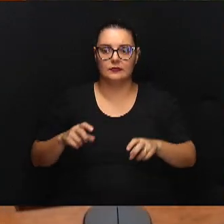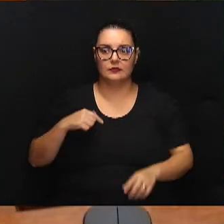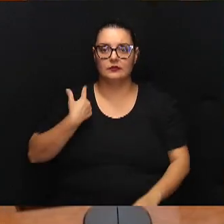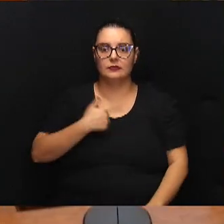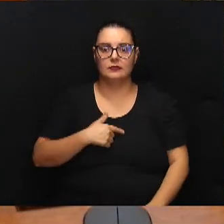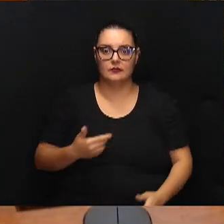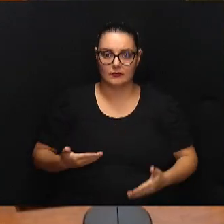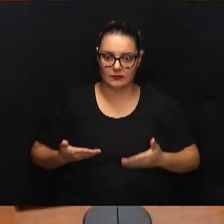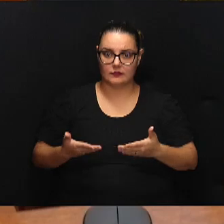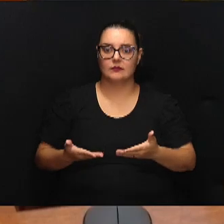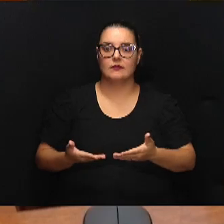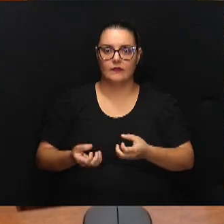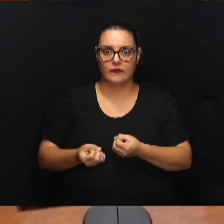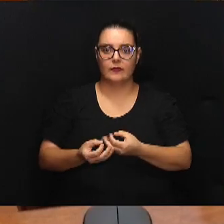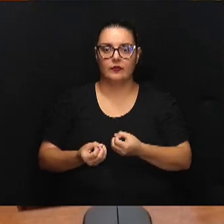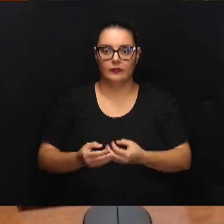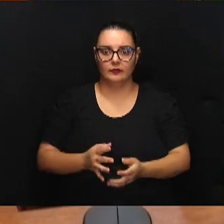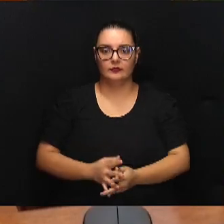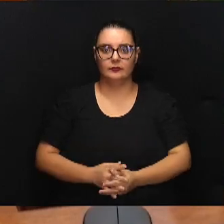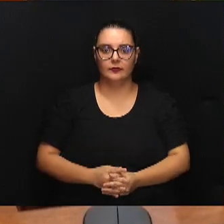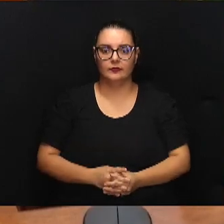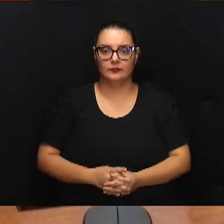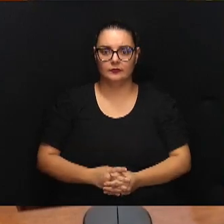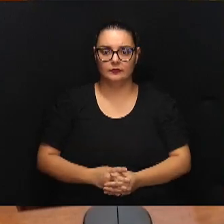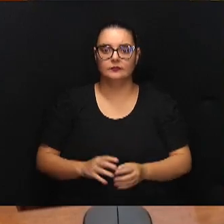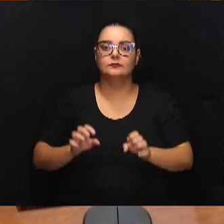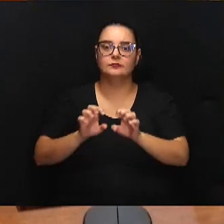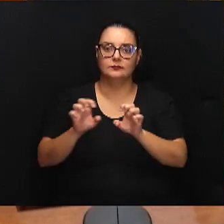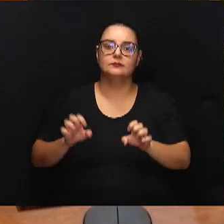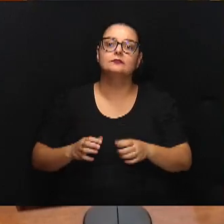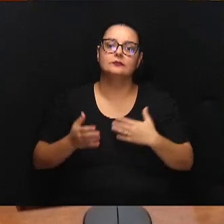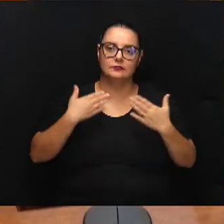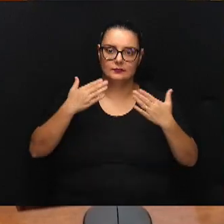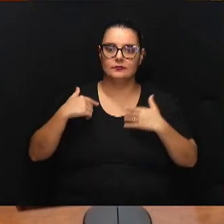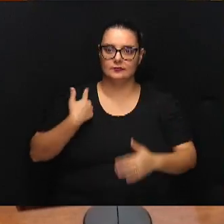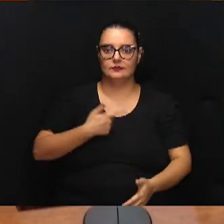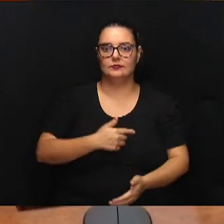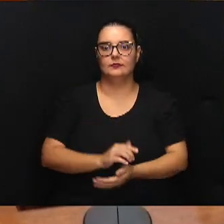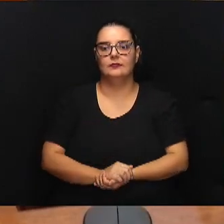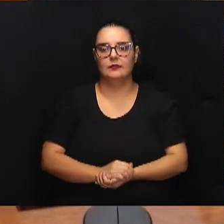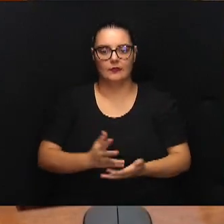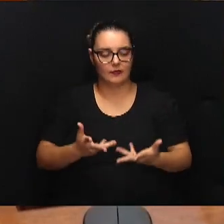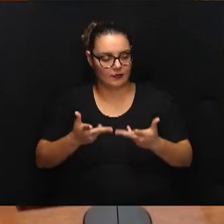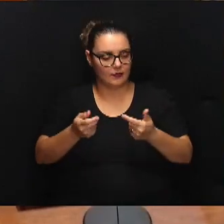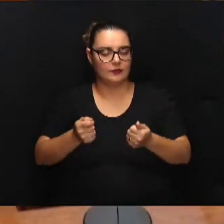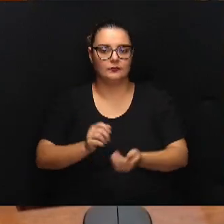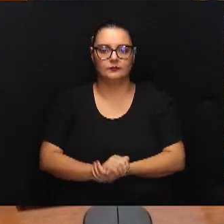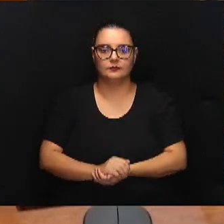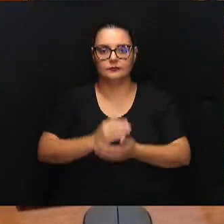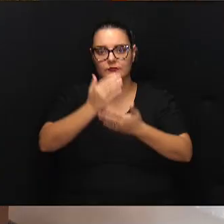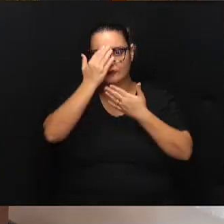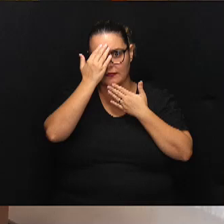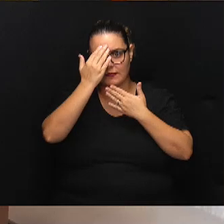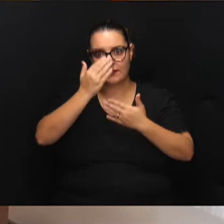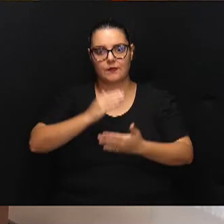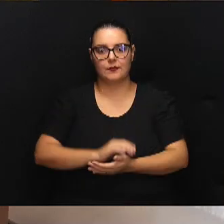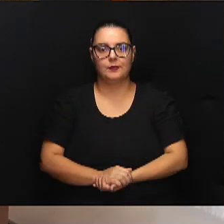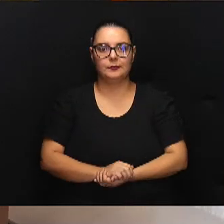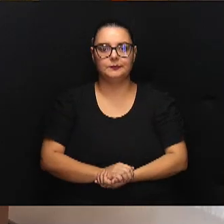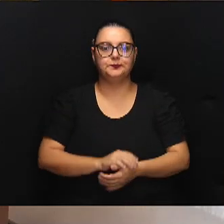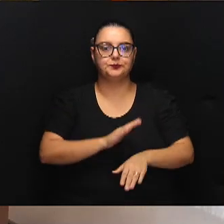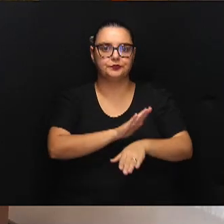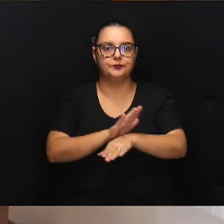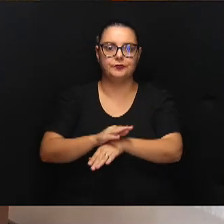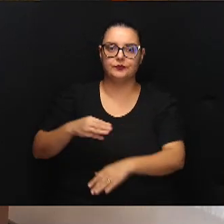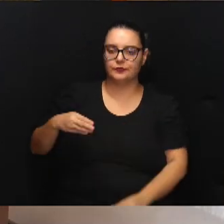trazer mais informações e poder estruturar esse diálogo nosso. Maravilha, eu agradeço aí a colaboração da